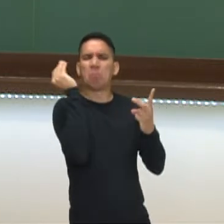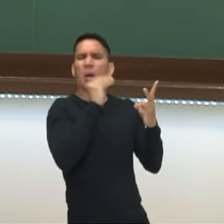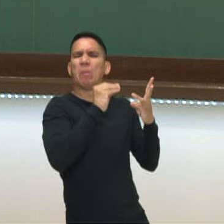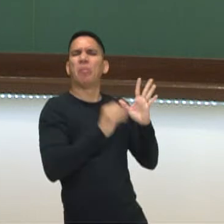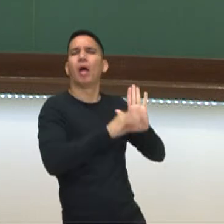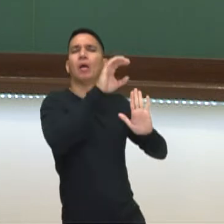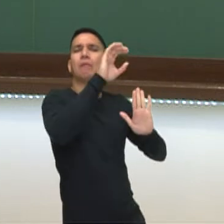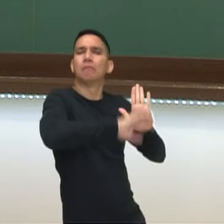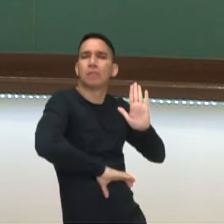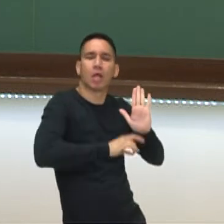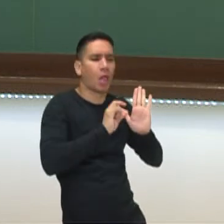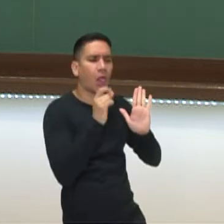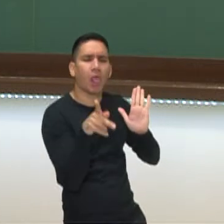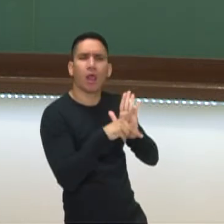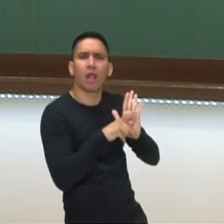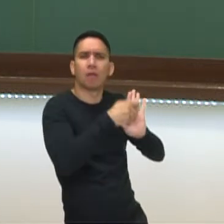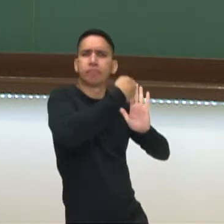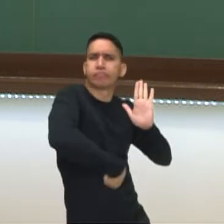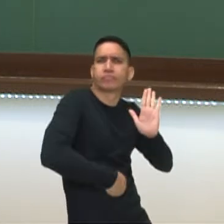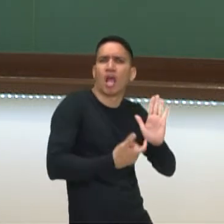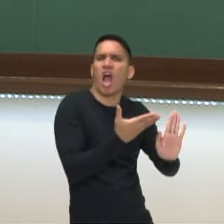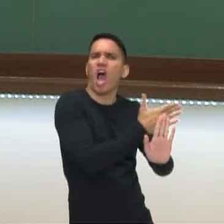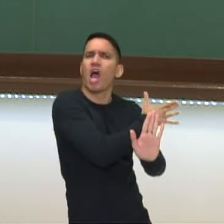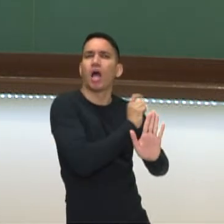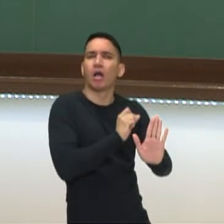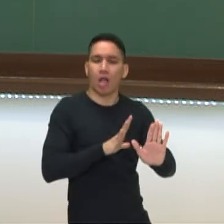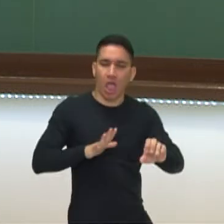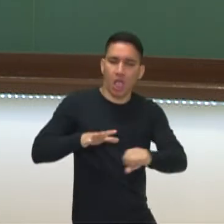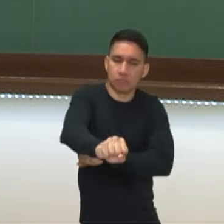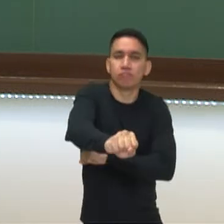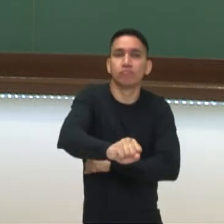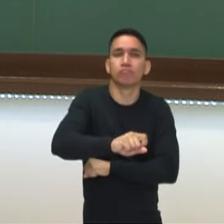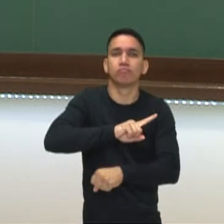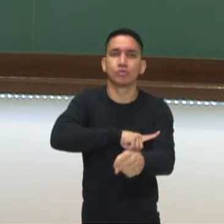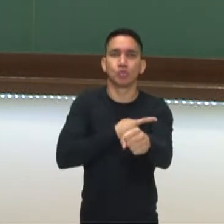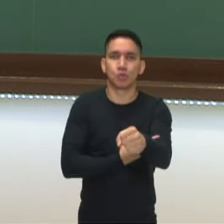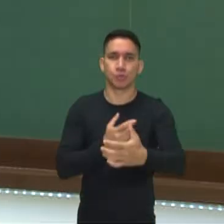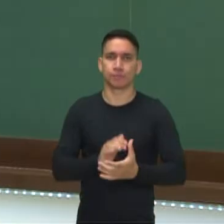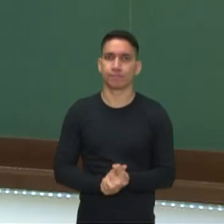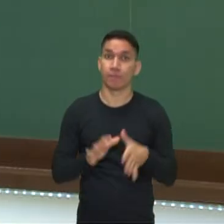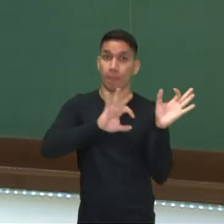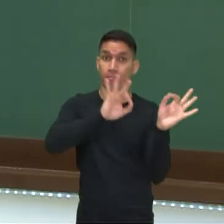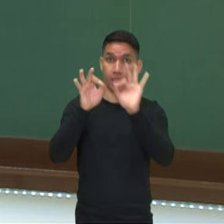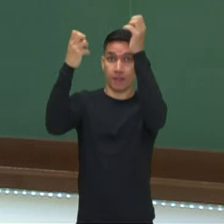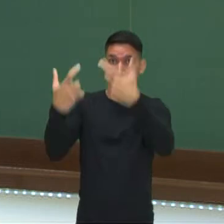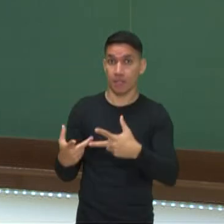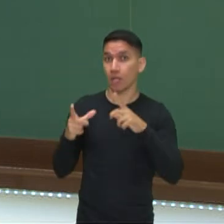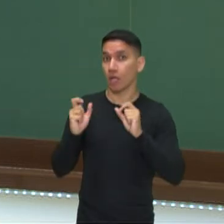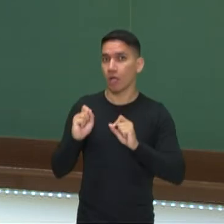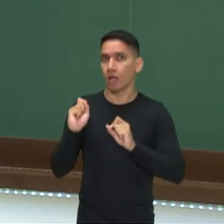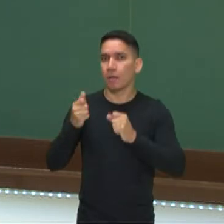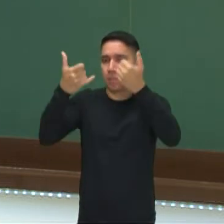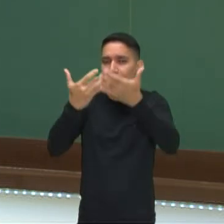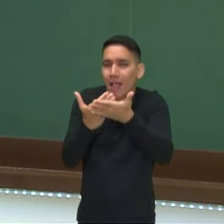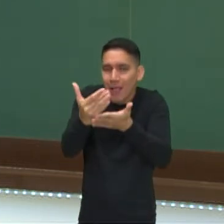anteriores e invadiu a Polônia. Nesse vídeo, nós falamos